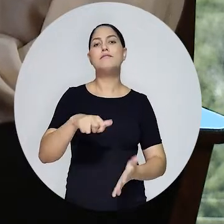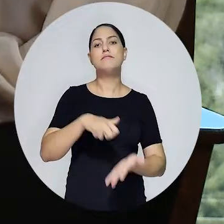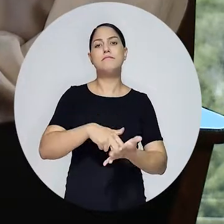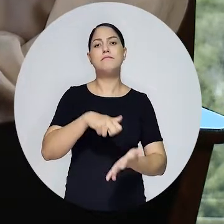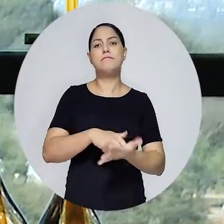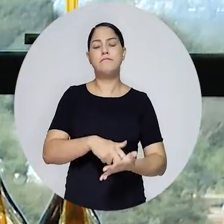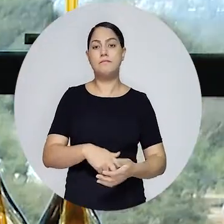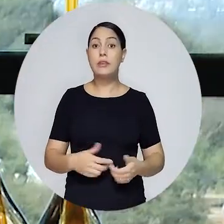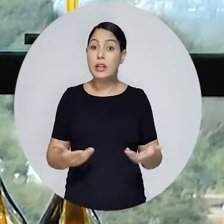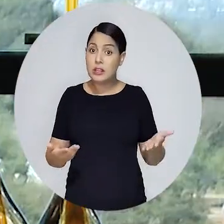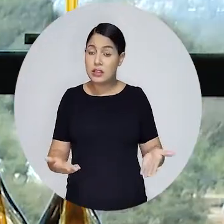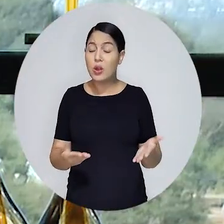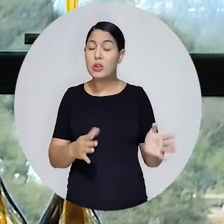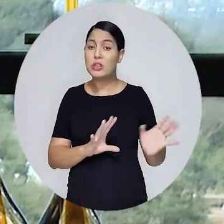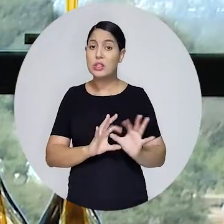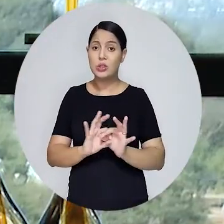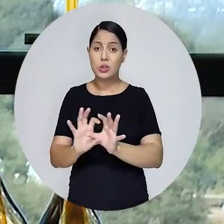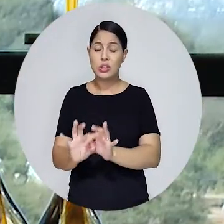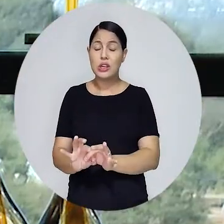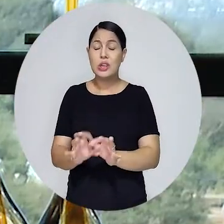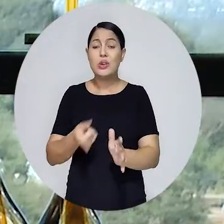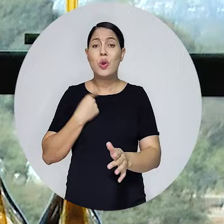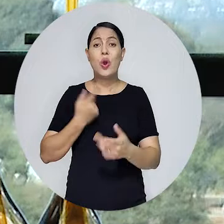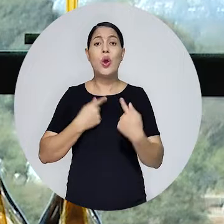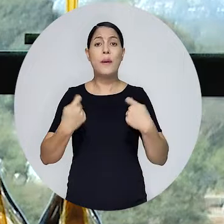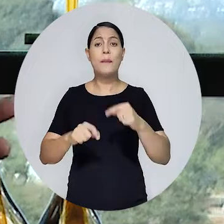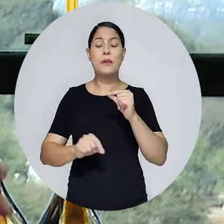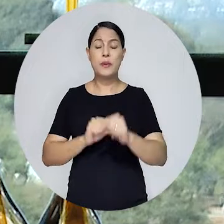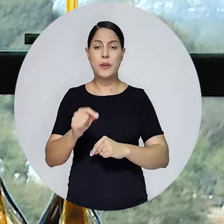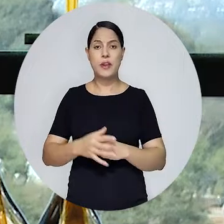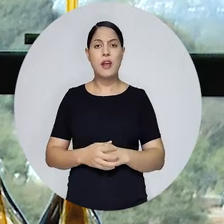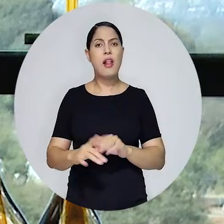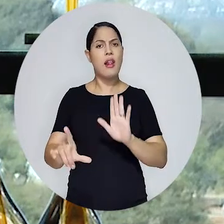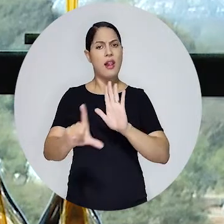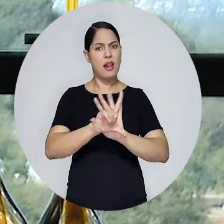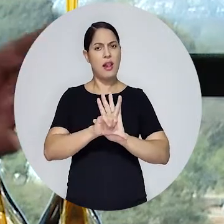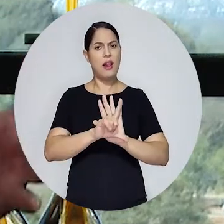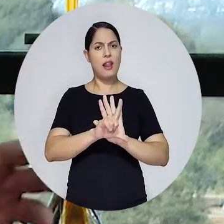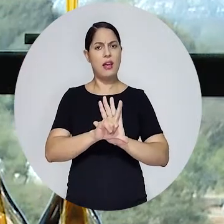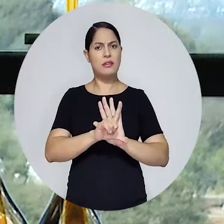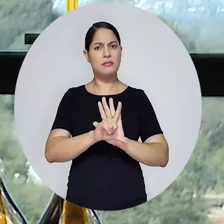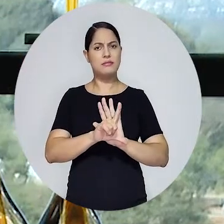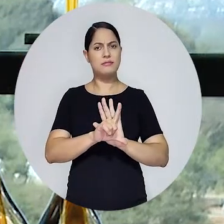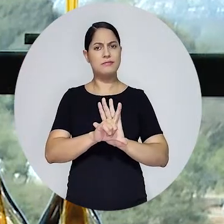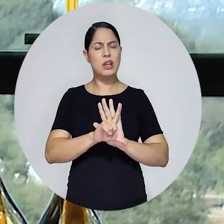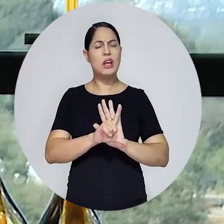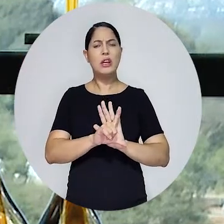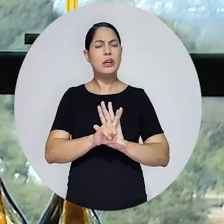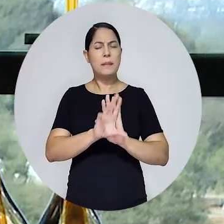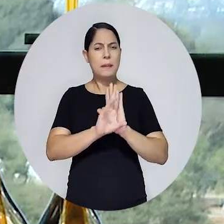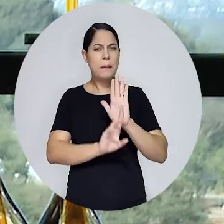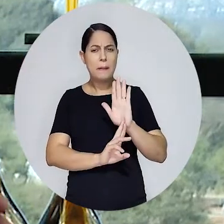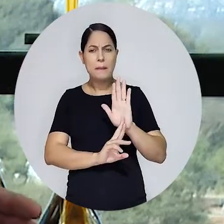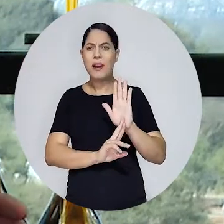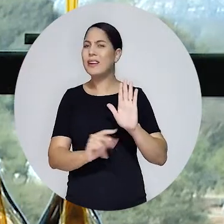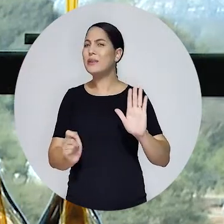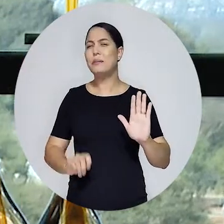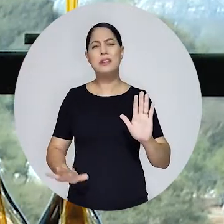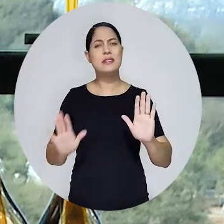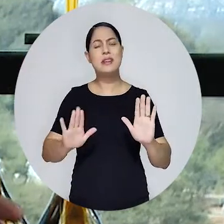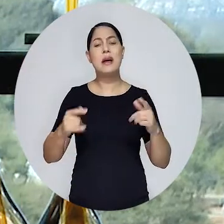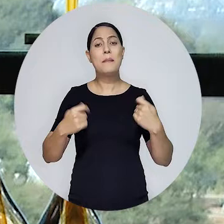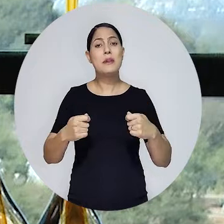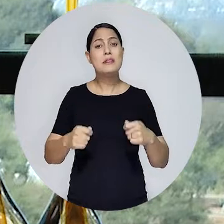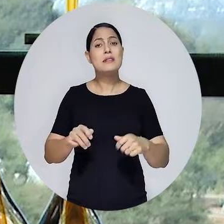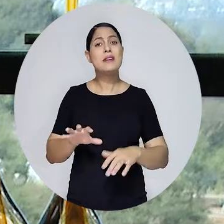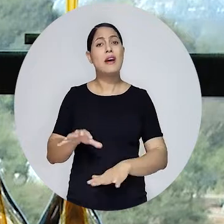de abuso de autoridade. Então, nós precisamos, infelizmente, nós não queríamos, talvez, uma lei para regular isso, que tudo pudesse ser resolvido nos